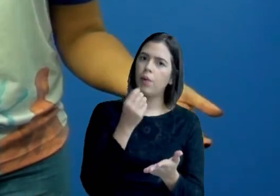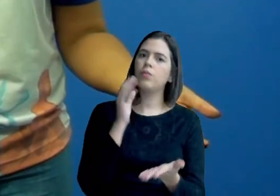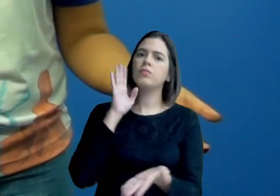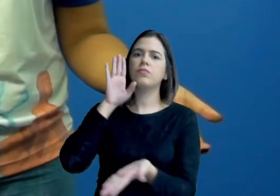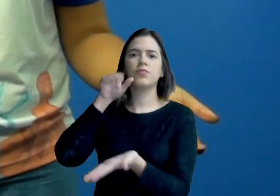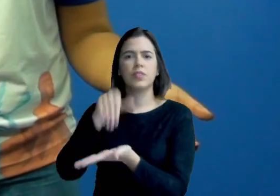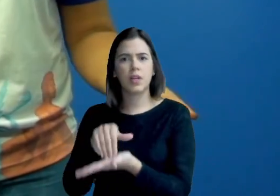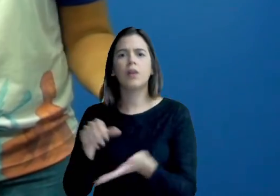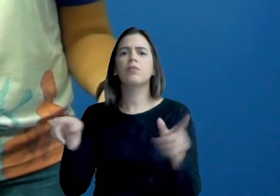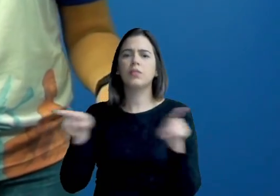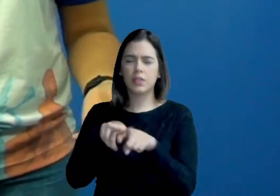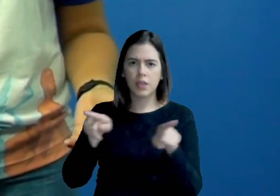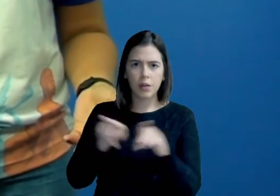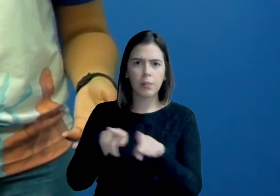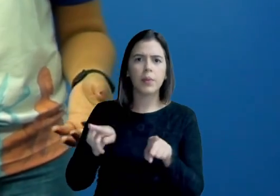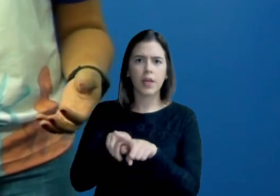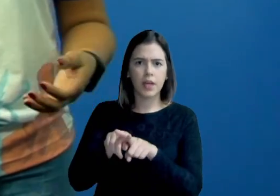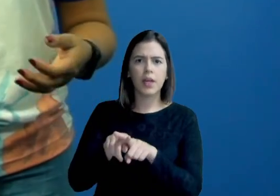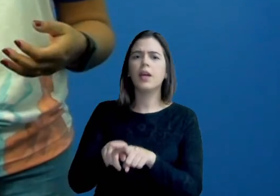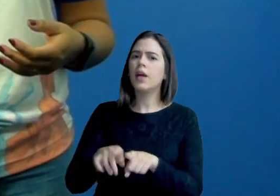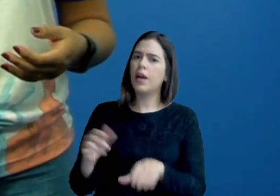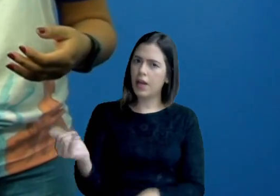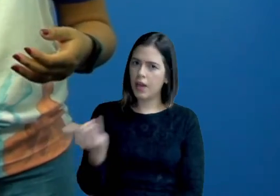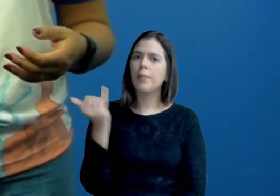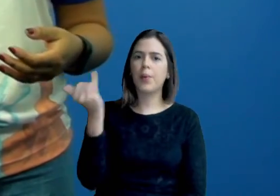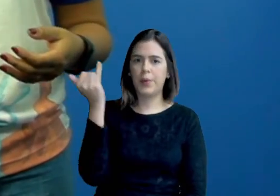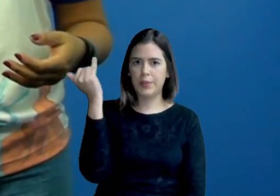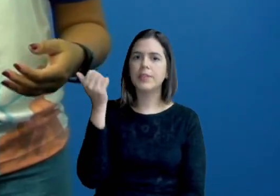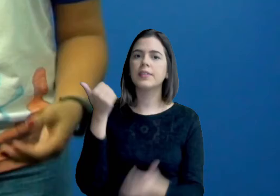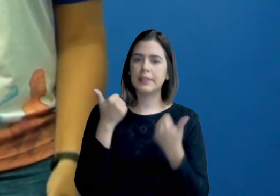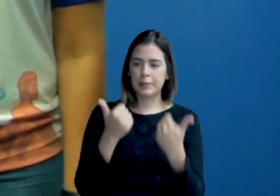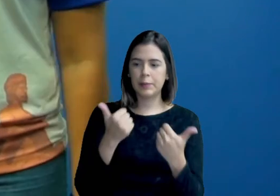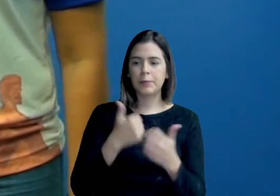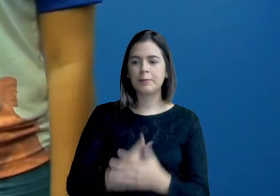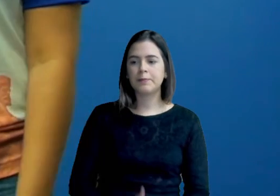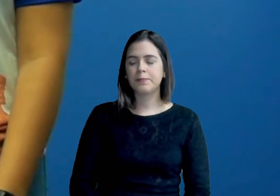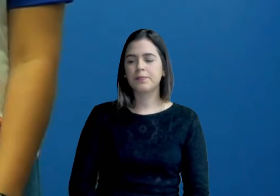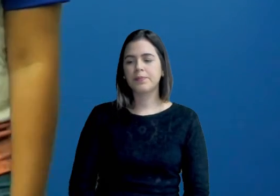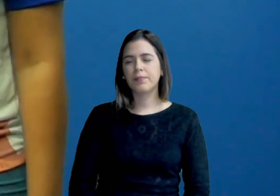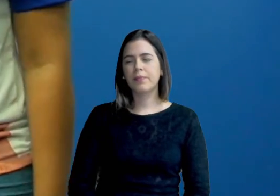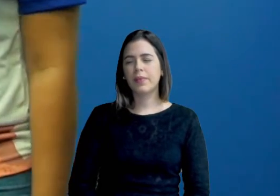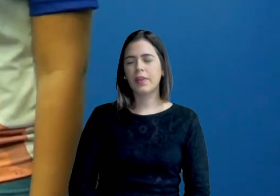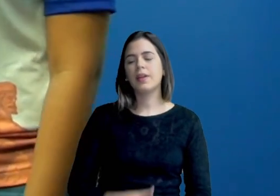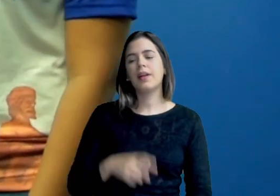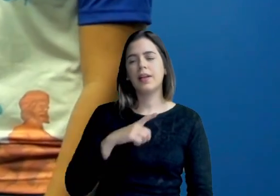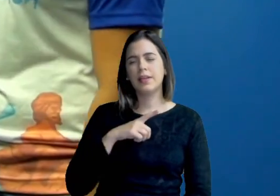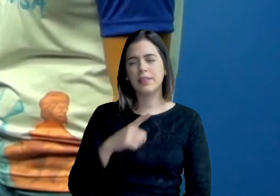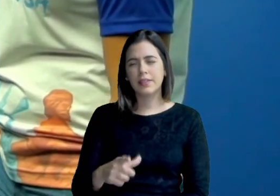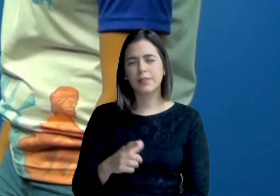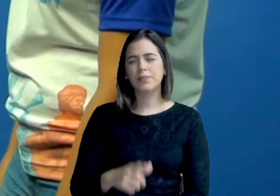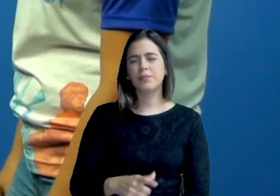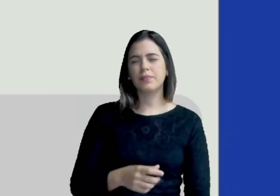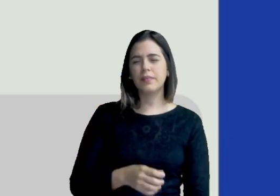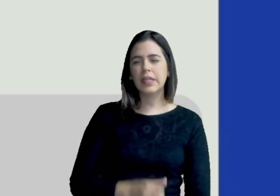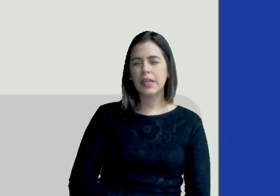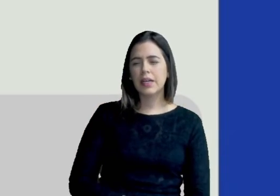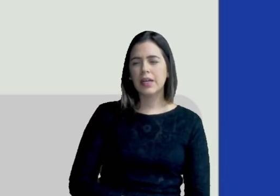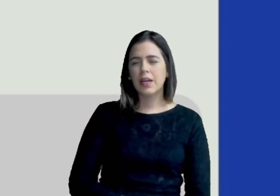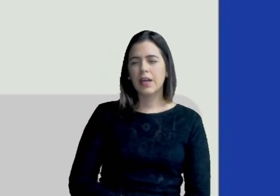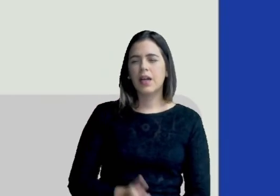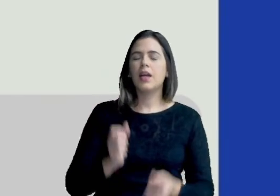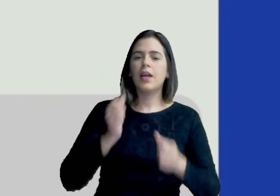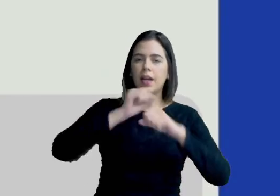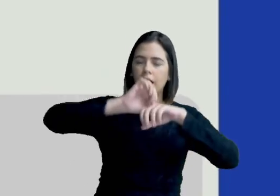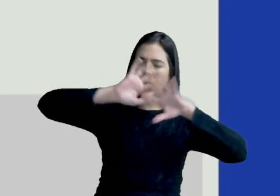fundamental, terminar esse texto bem também é fundamental, tá bom? E aí a gente tem, seja